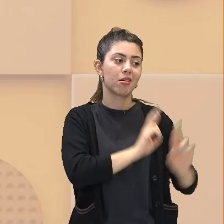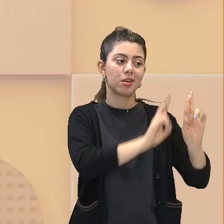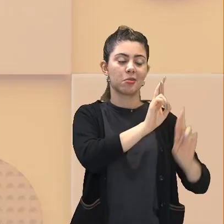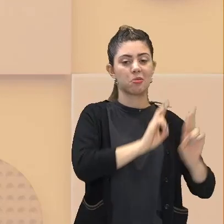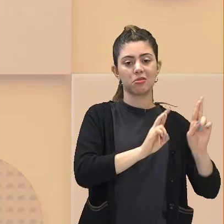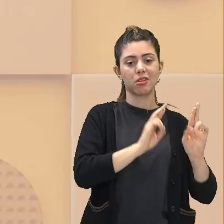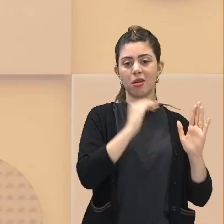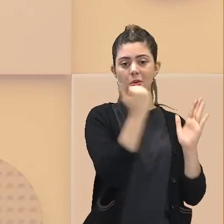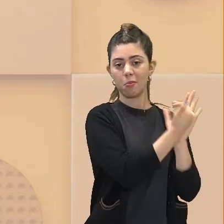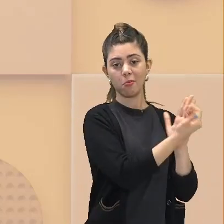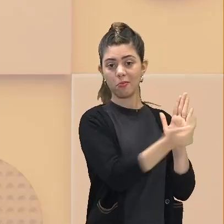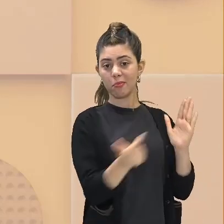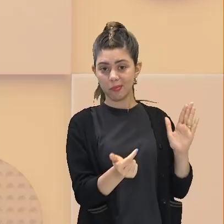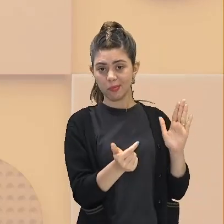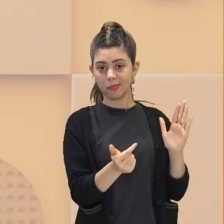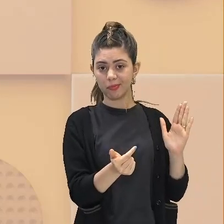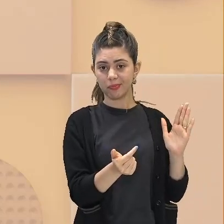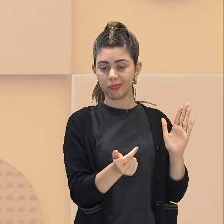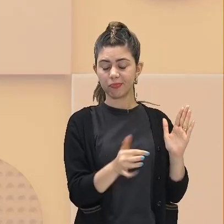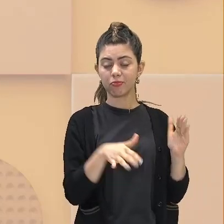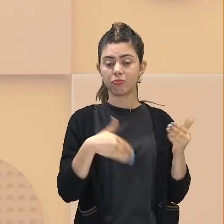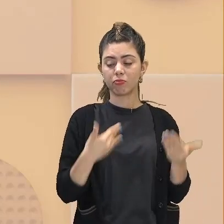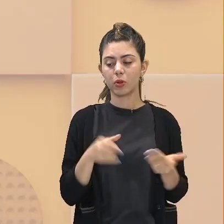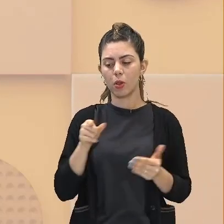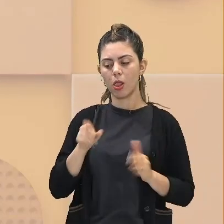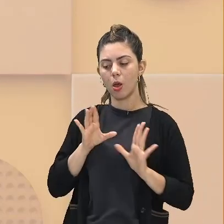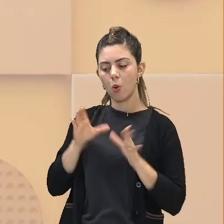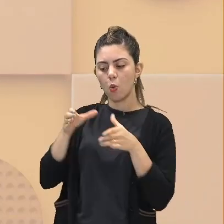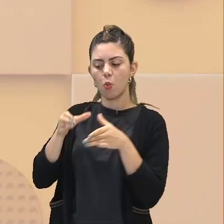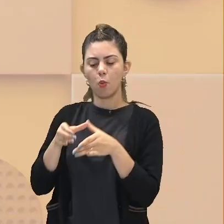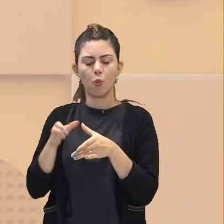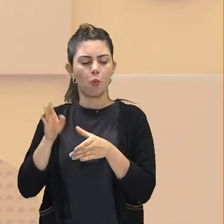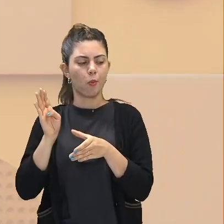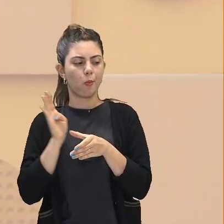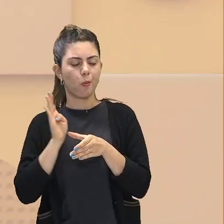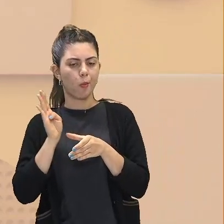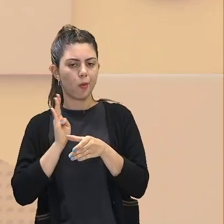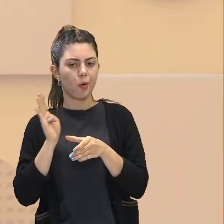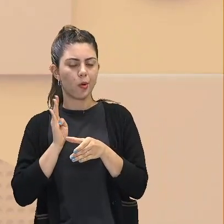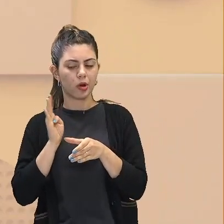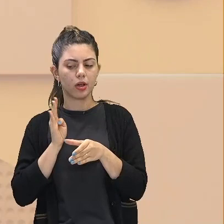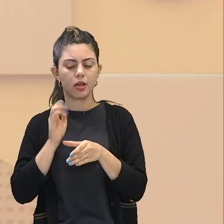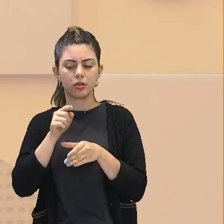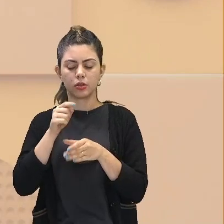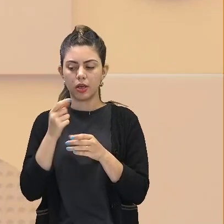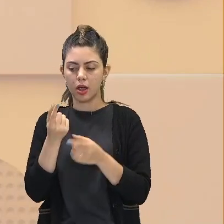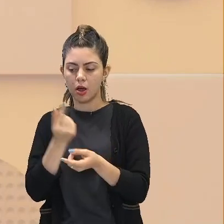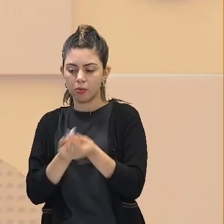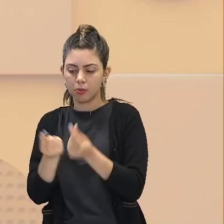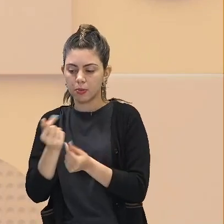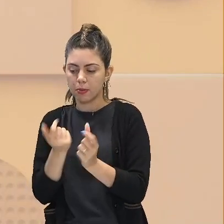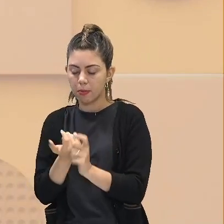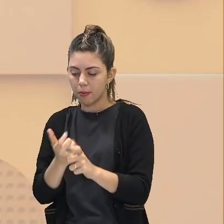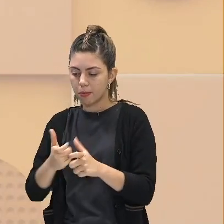em muitos momentos, em muitos aspectos, não praticasse o que ela própria